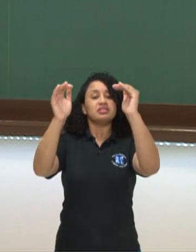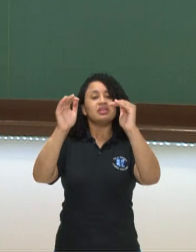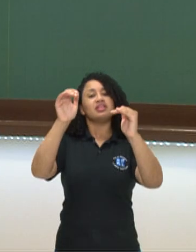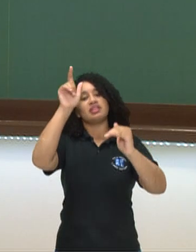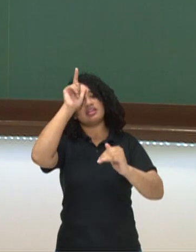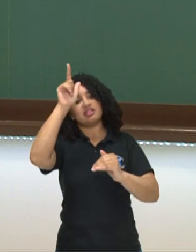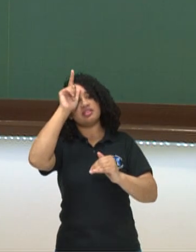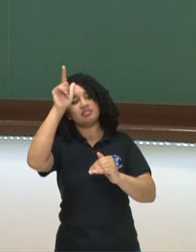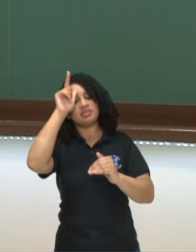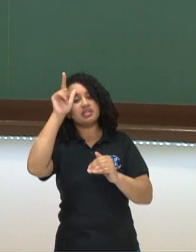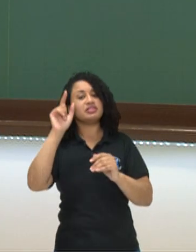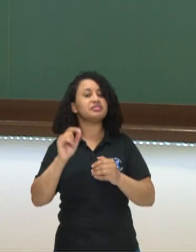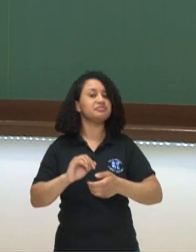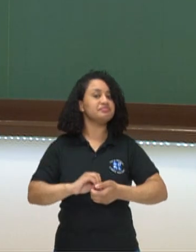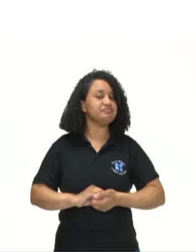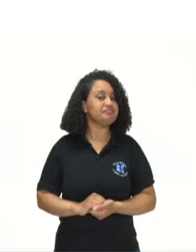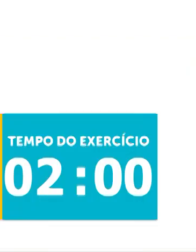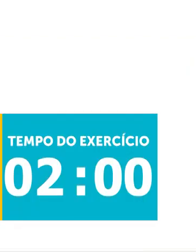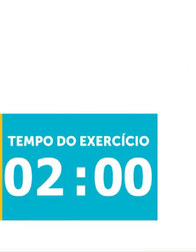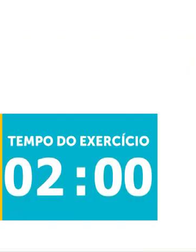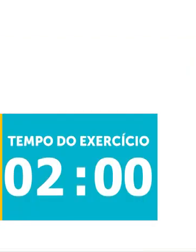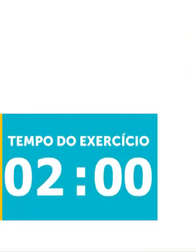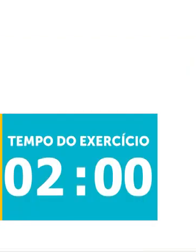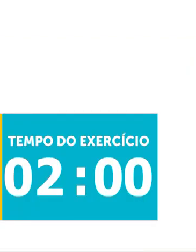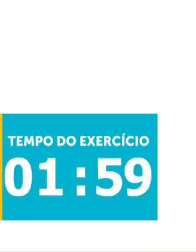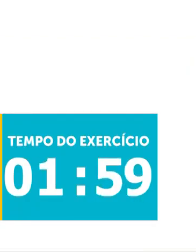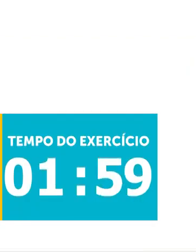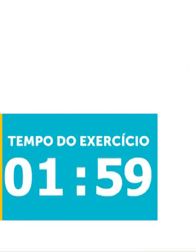combate militar da Alemanha?